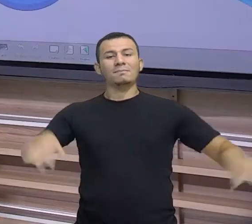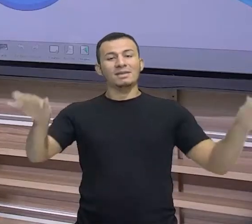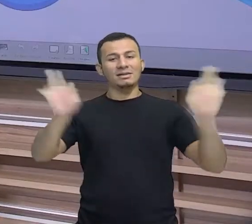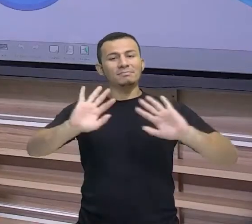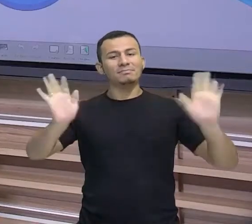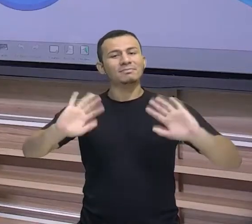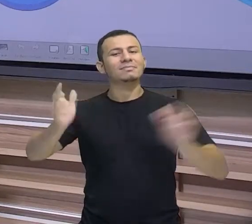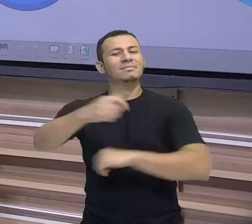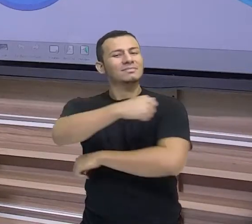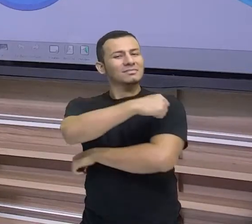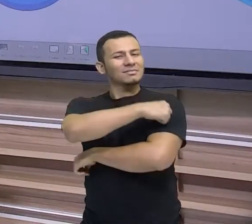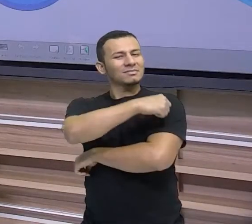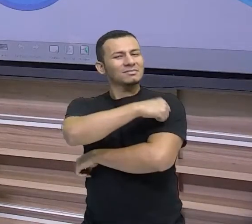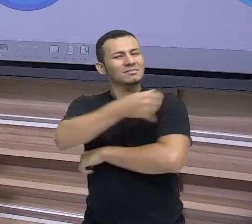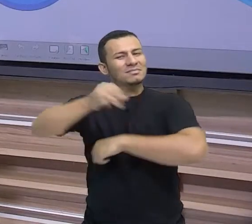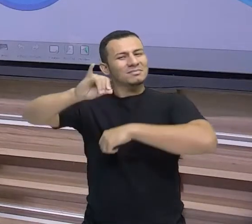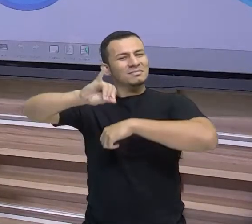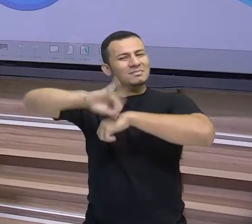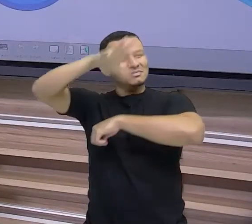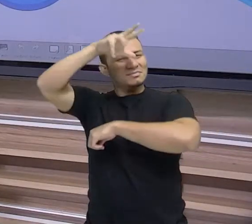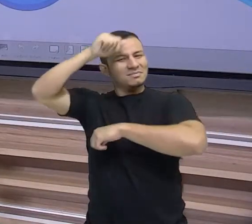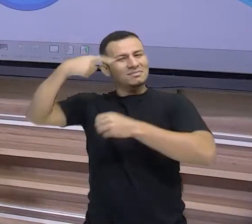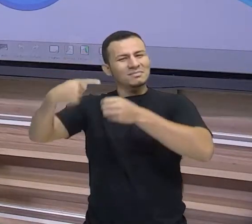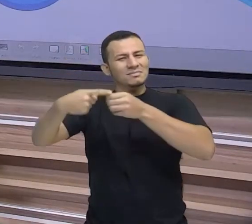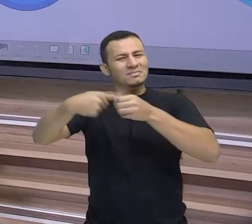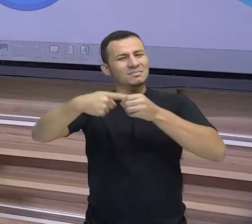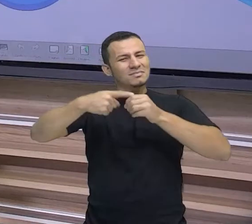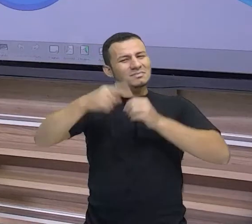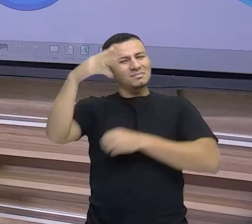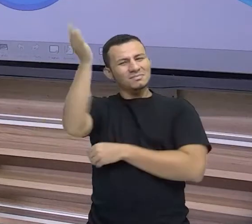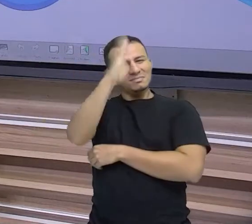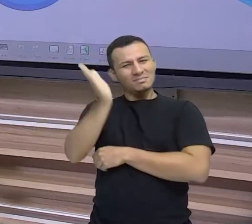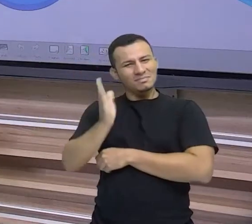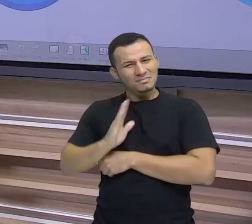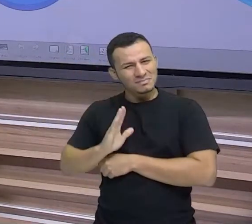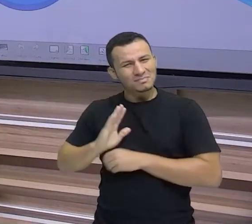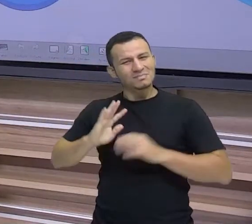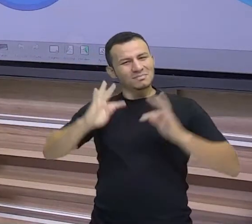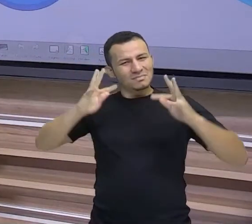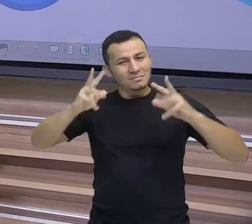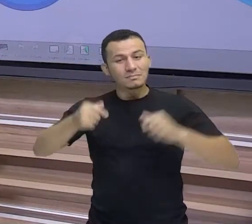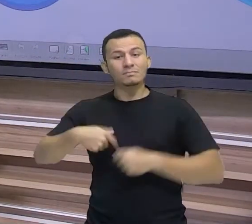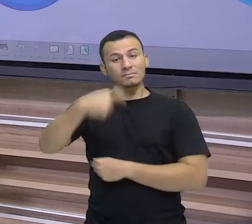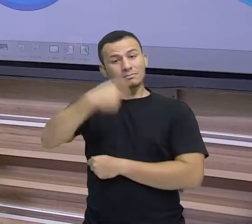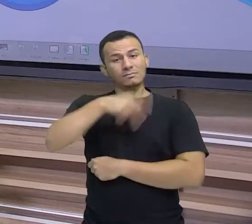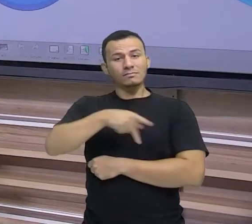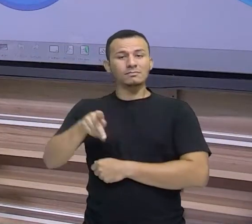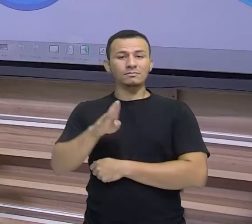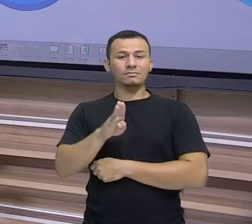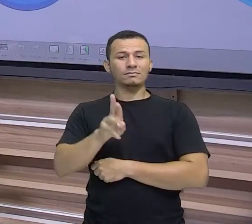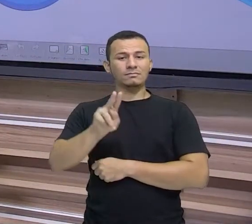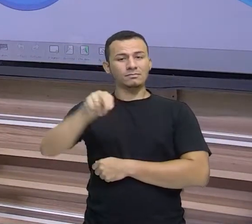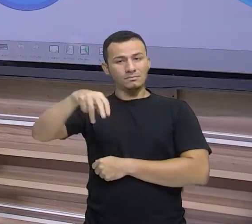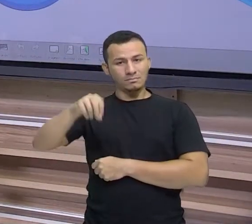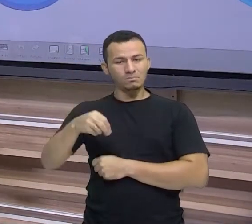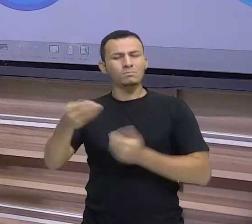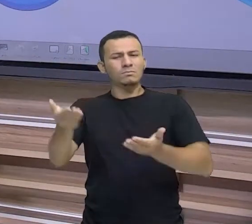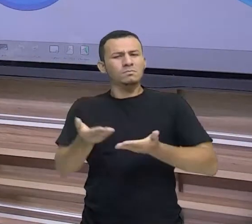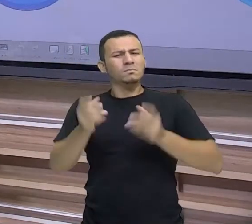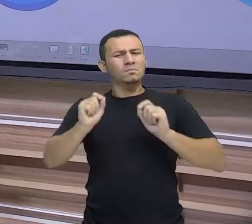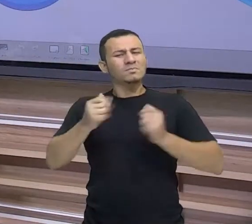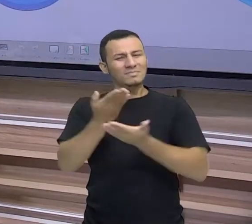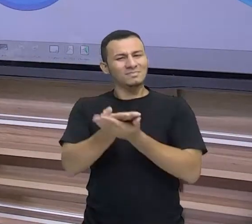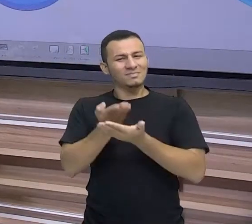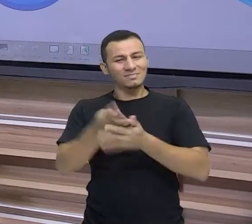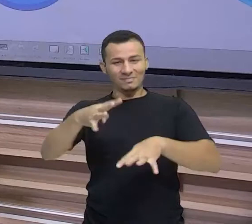Olá, meu querido aluno da capital, do interior e de todo o Brasil. Eu sou o professor Bruno Taiguara e hoje nós estaremos aqui com mais